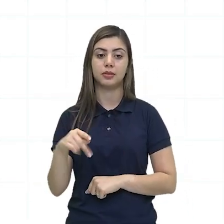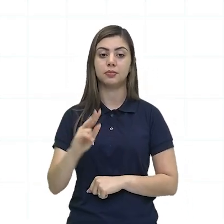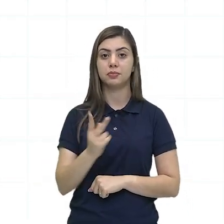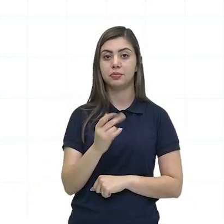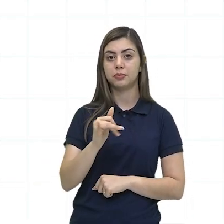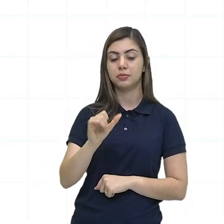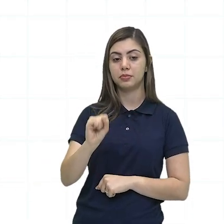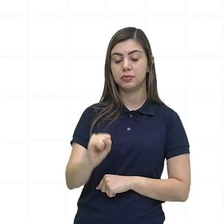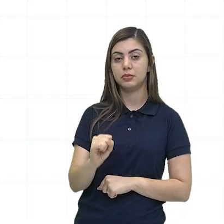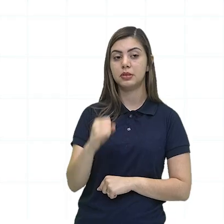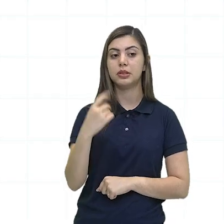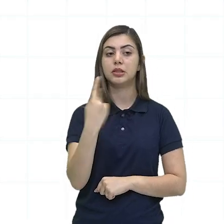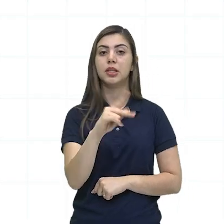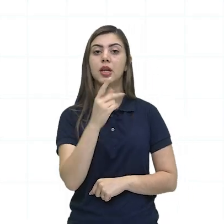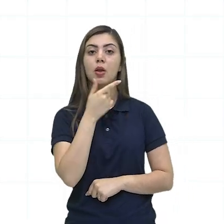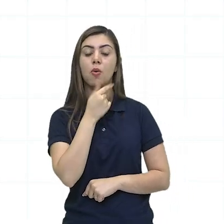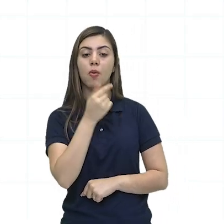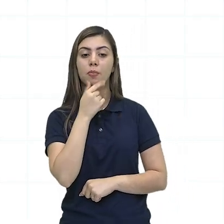His, dele.